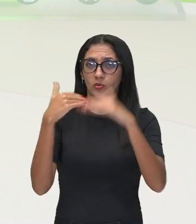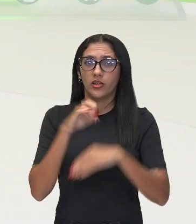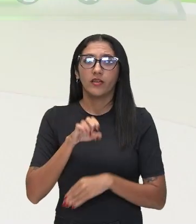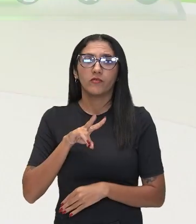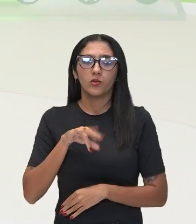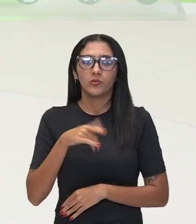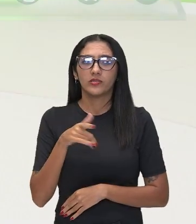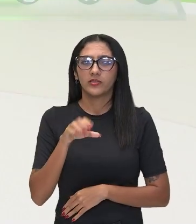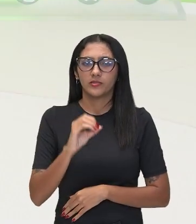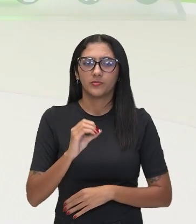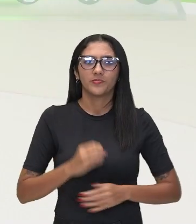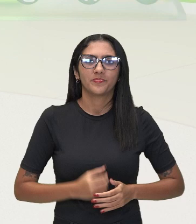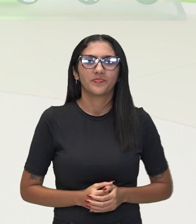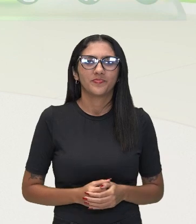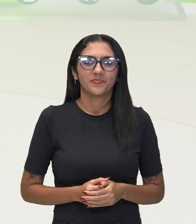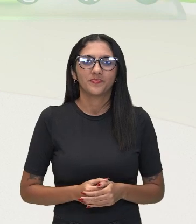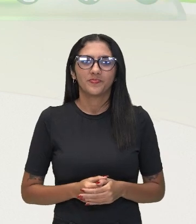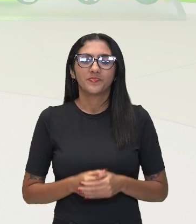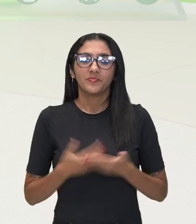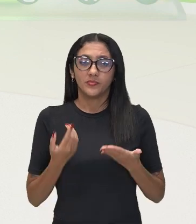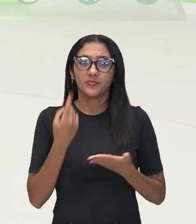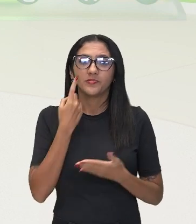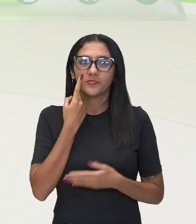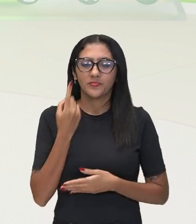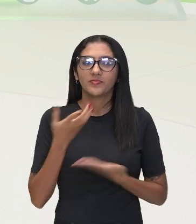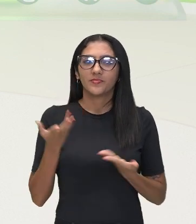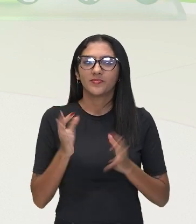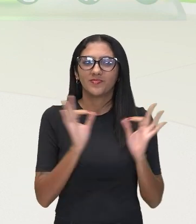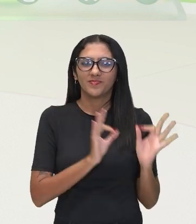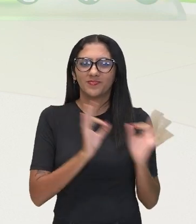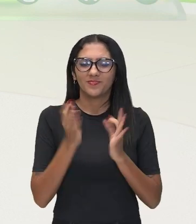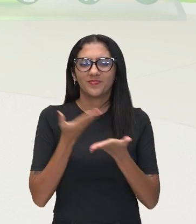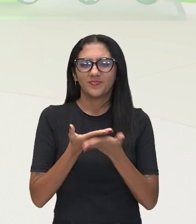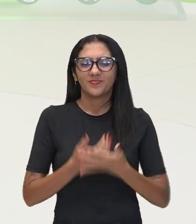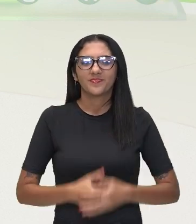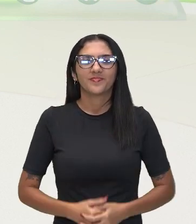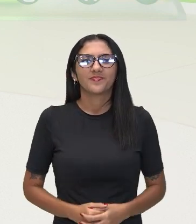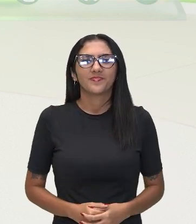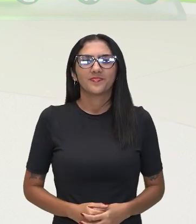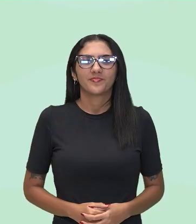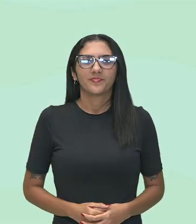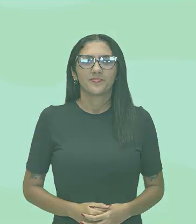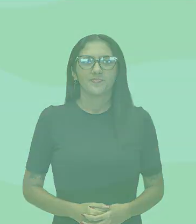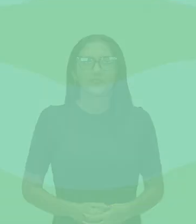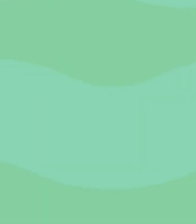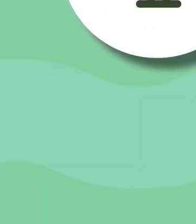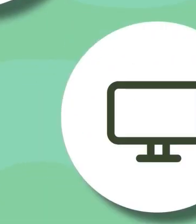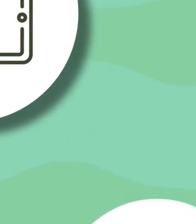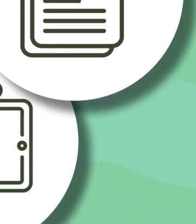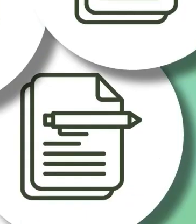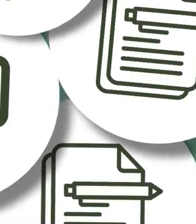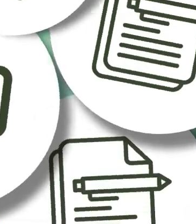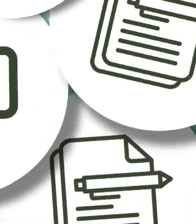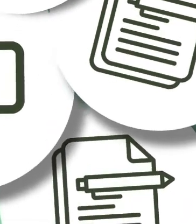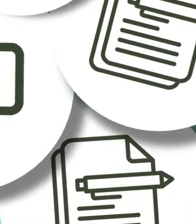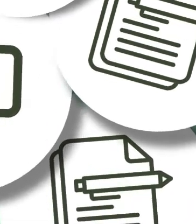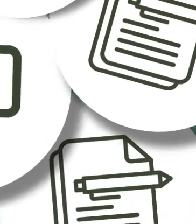evolução. Então, caderno e caneta na mão e vamos para a nossa aula.